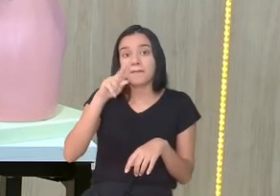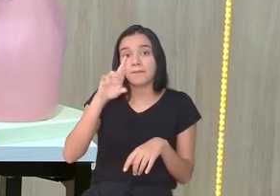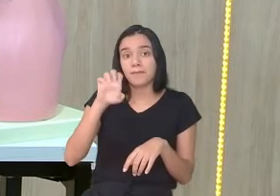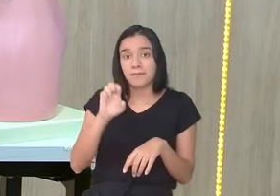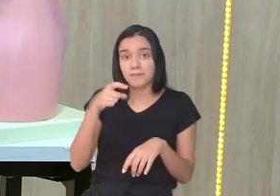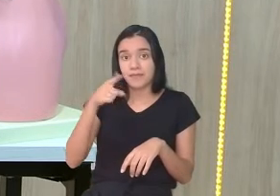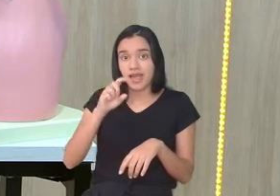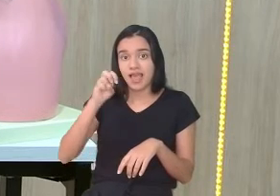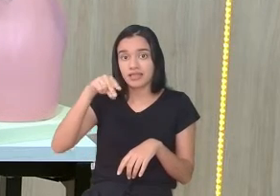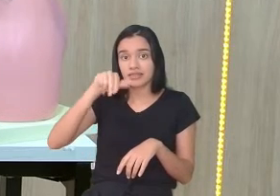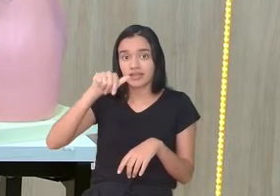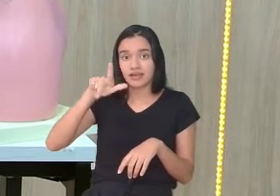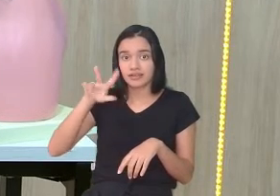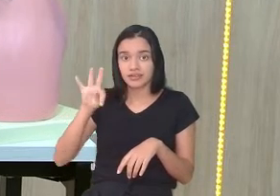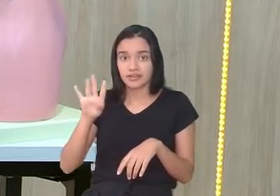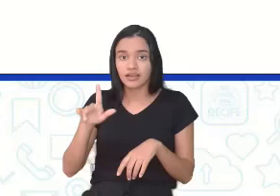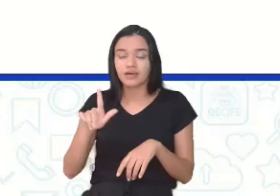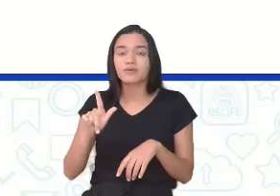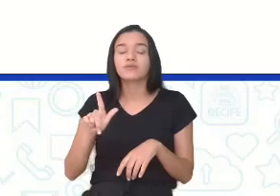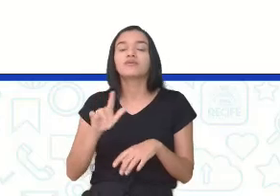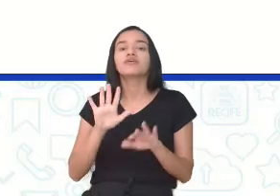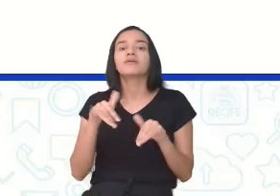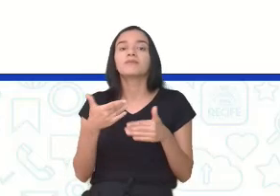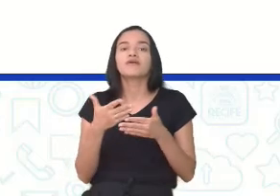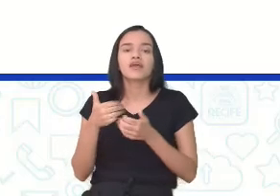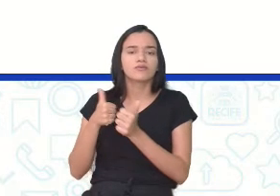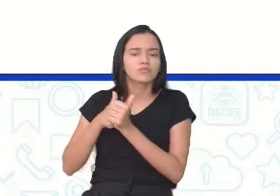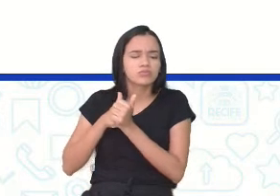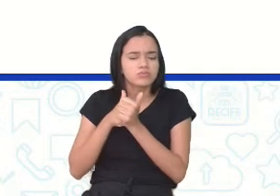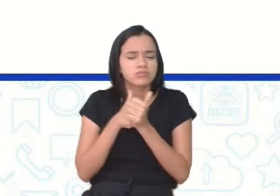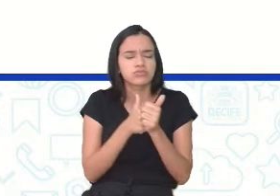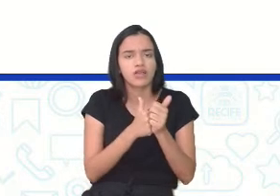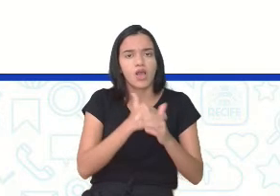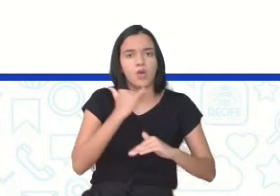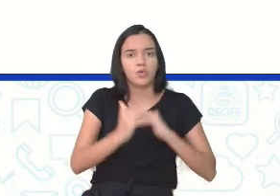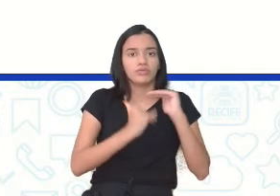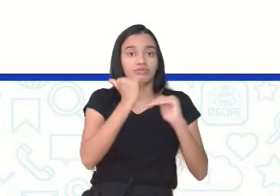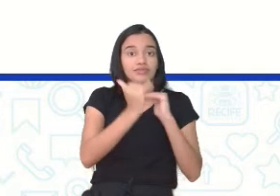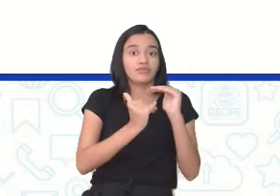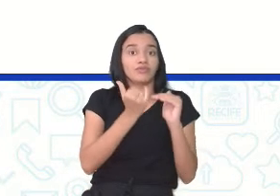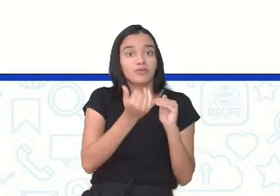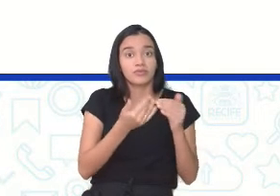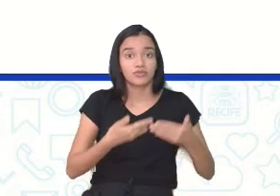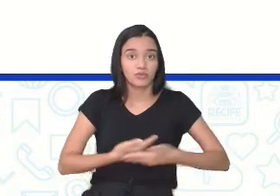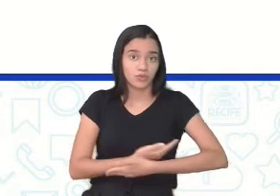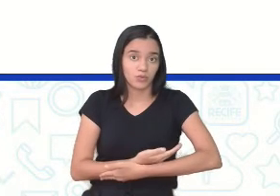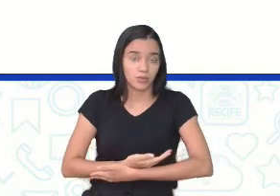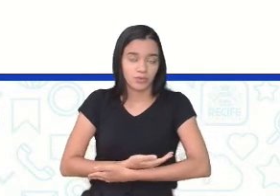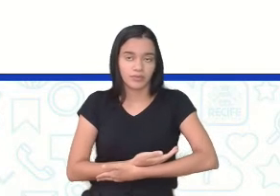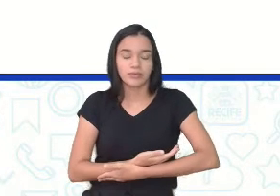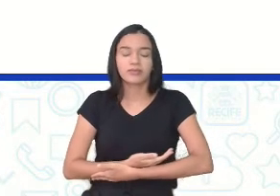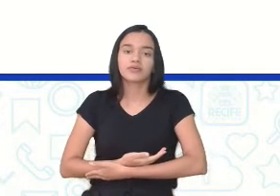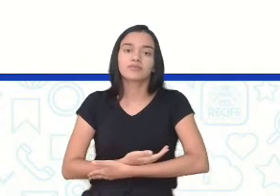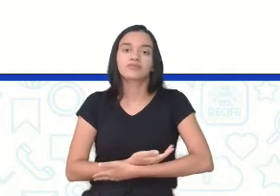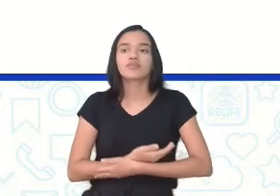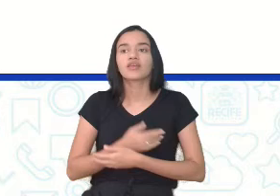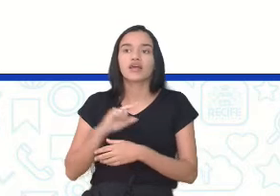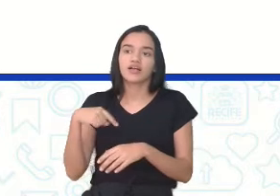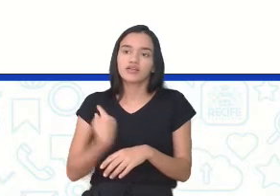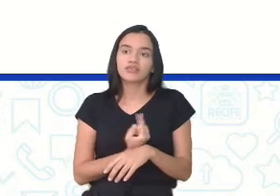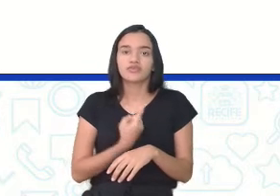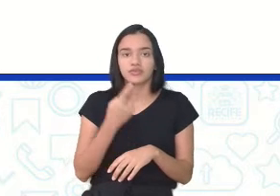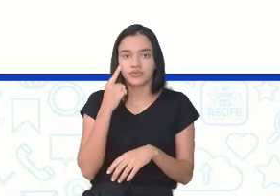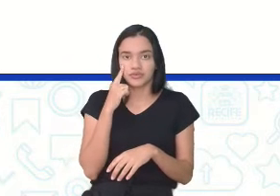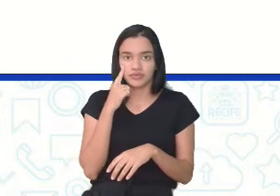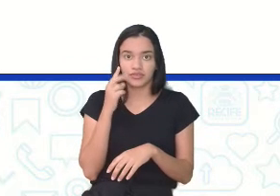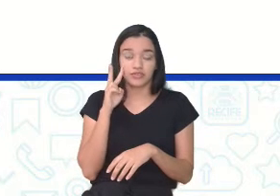um médico ginecologista para acompanhar esse desenvolvimento aí da criança. Mas aí nós vimos também que